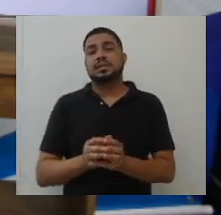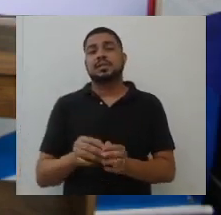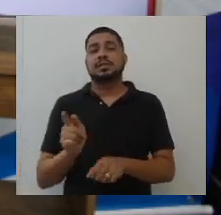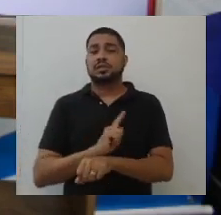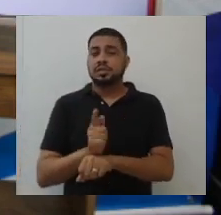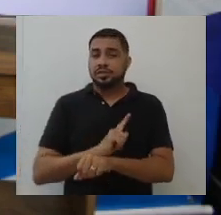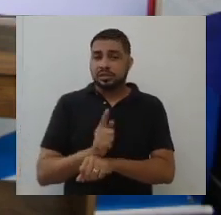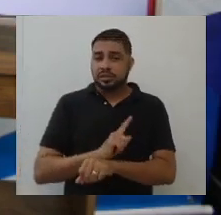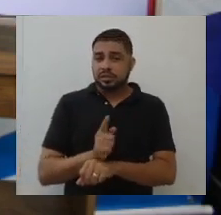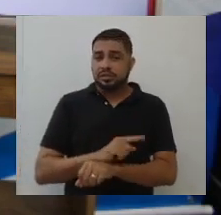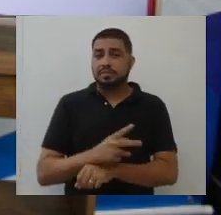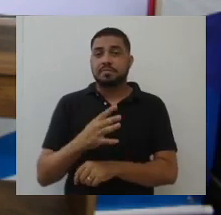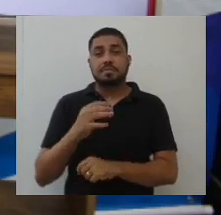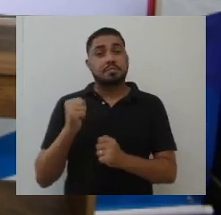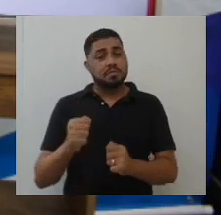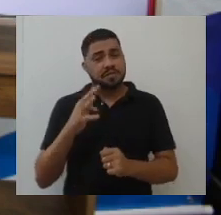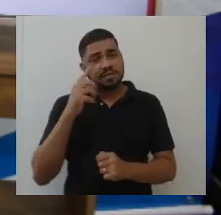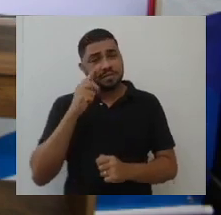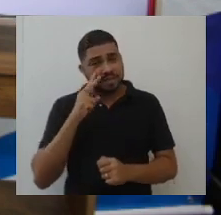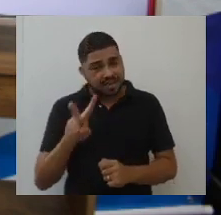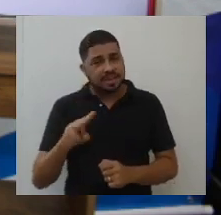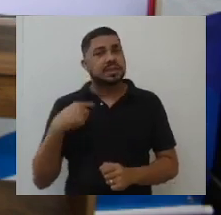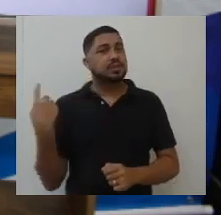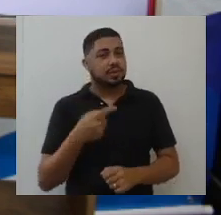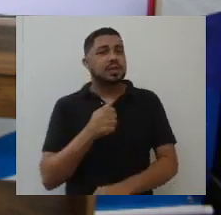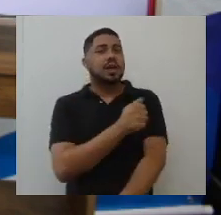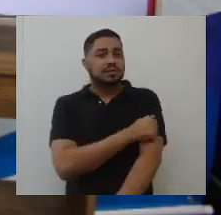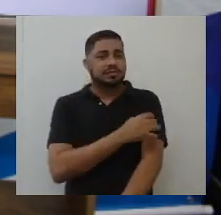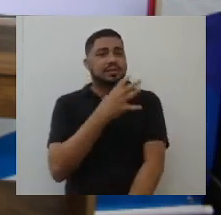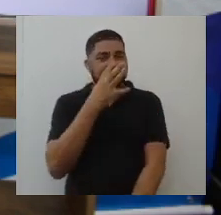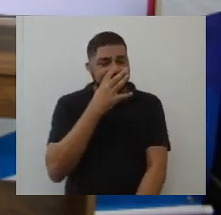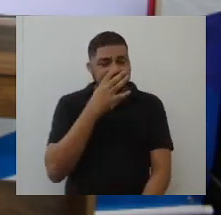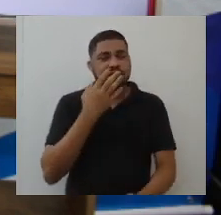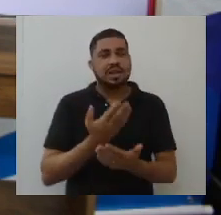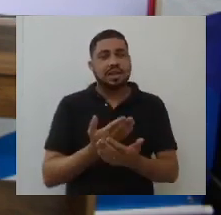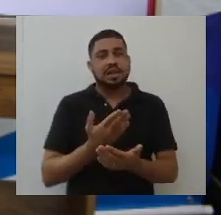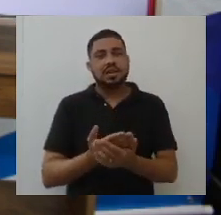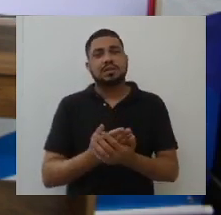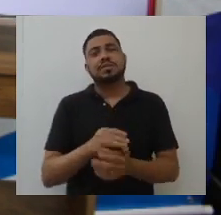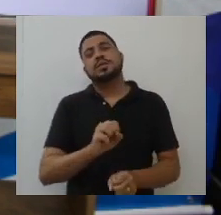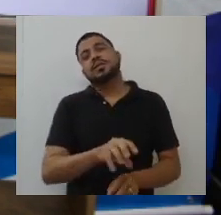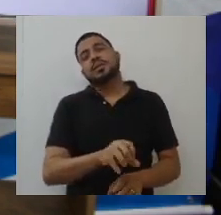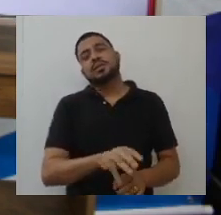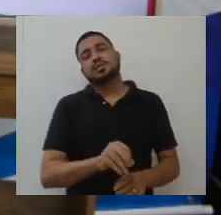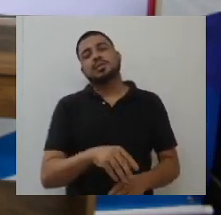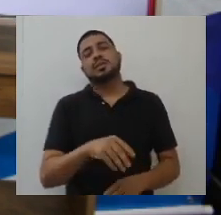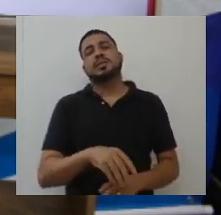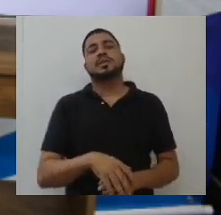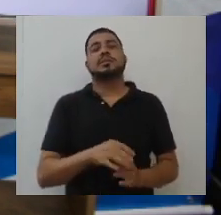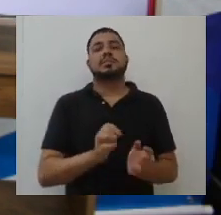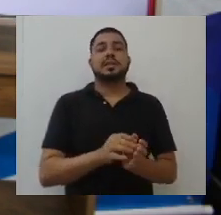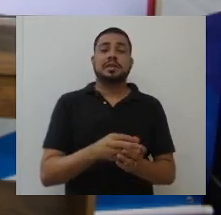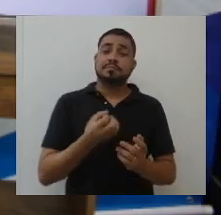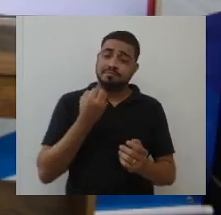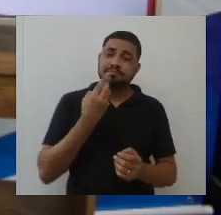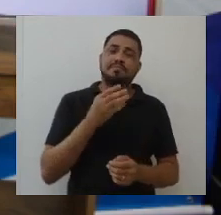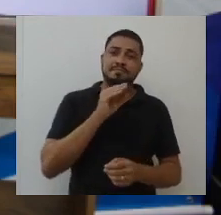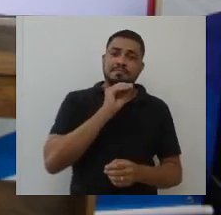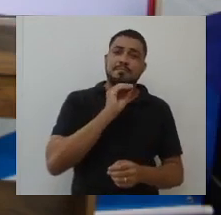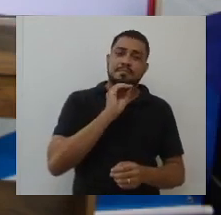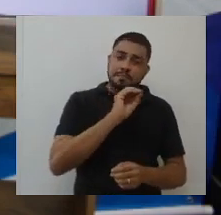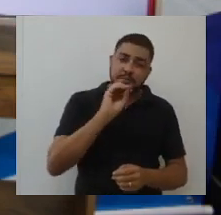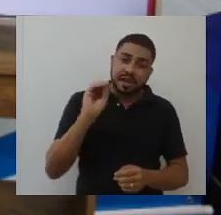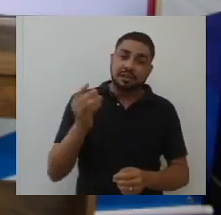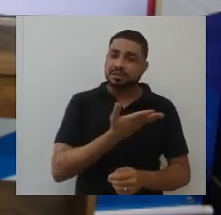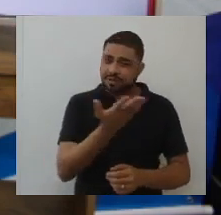gestão, para eles poderem ver que nós, alunos, estamos assistindo à aula do EducaPE. Um grande beijo aí para vocês de